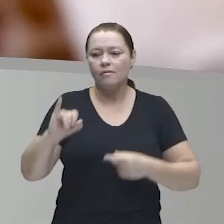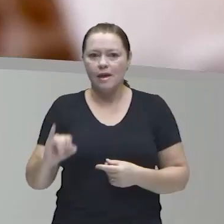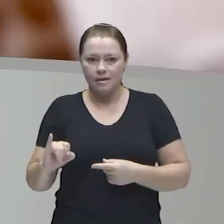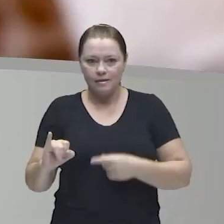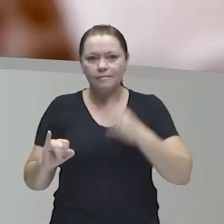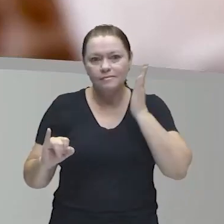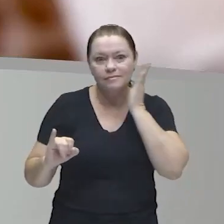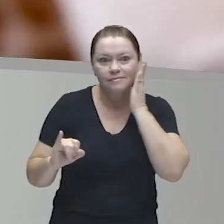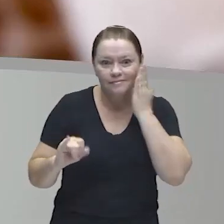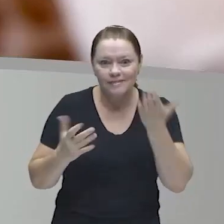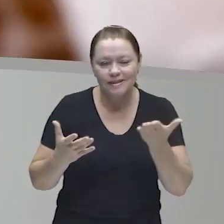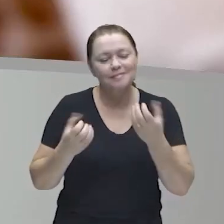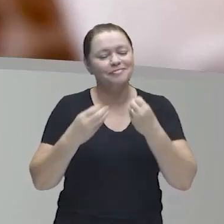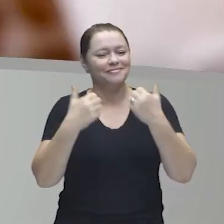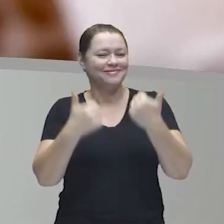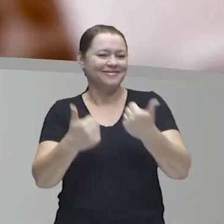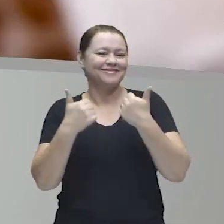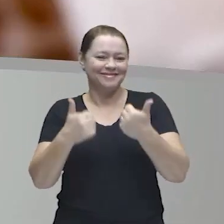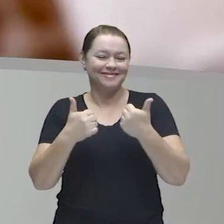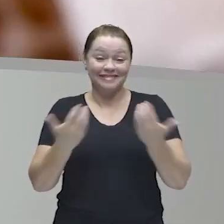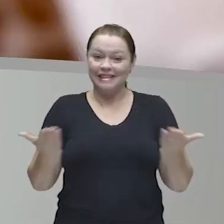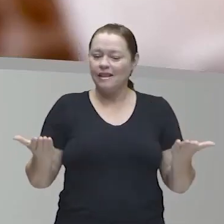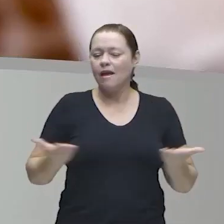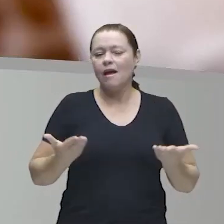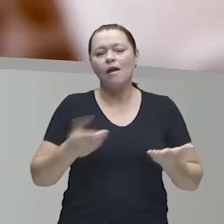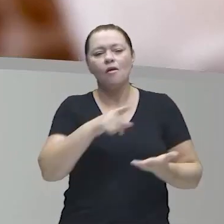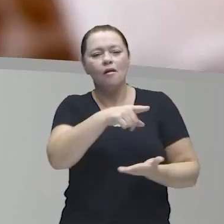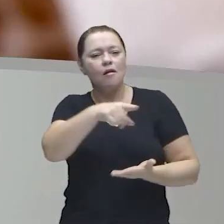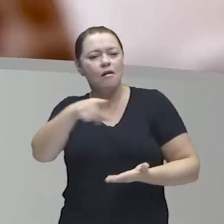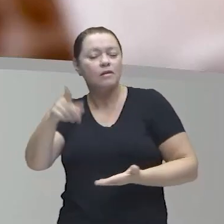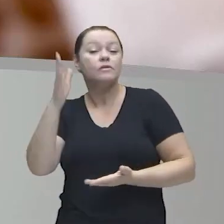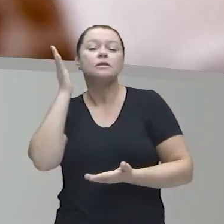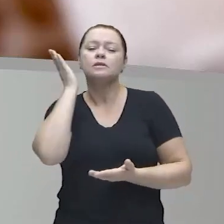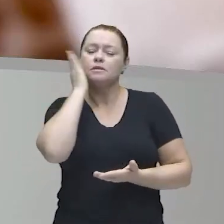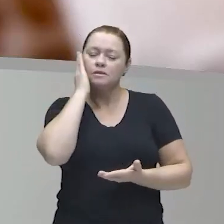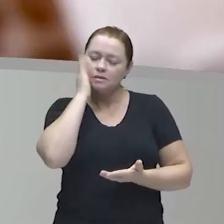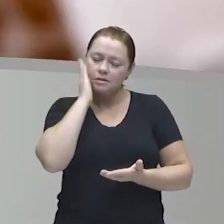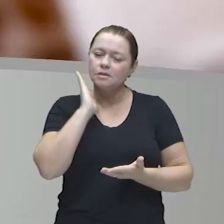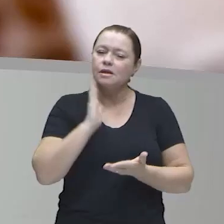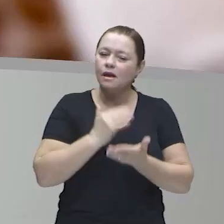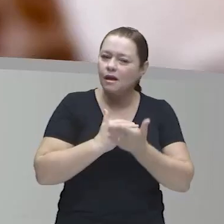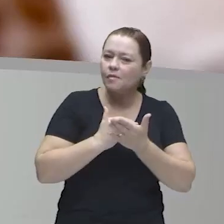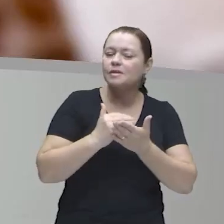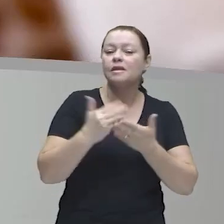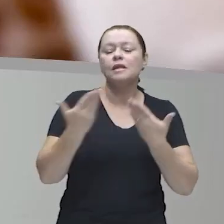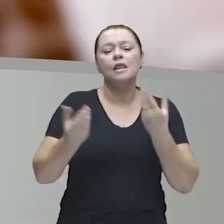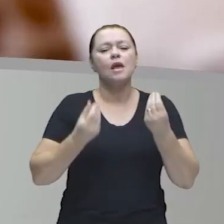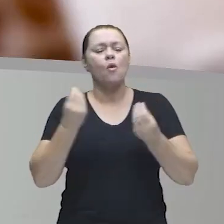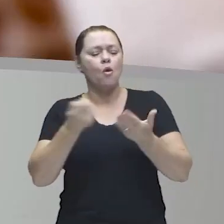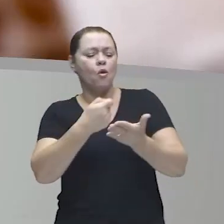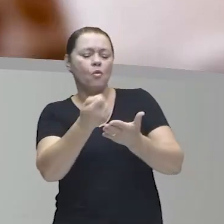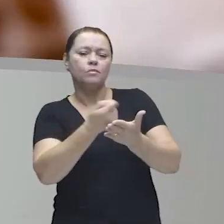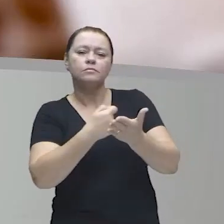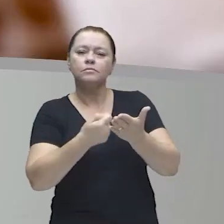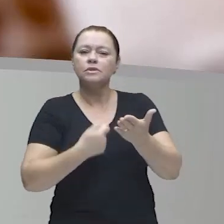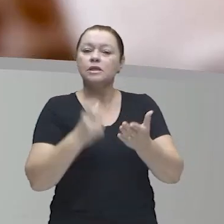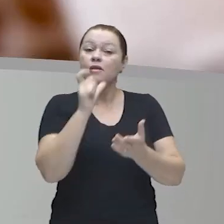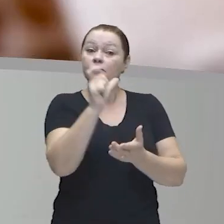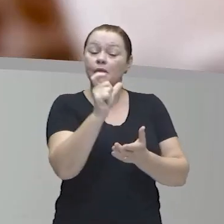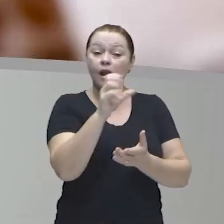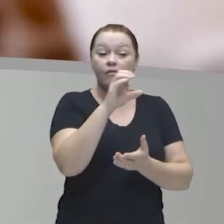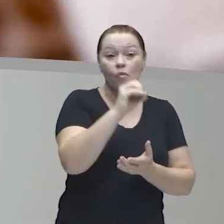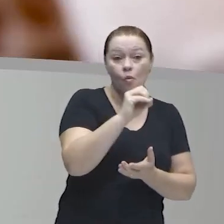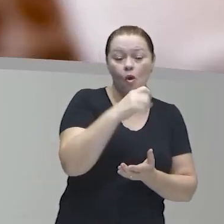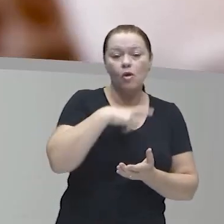Entenderam? Muito bem, agora que vocês já entenderam como se escreve, as palavras que estão escritas com O e tem som